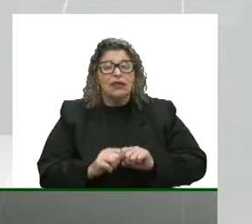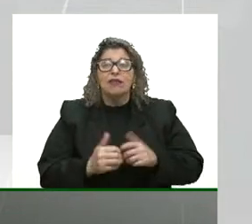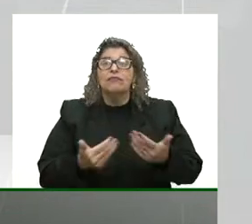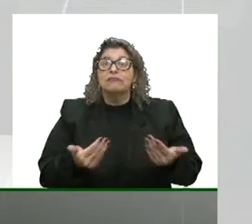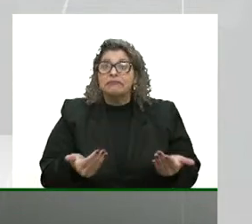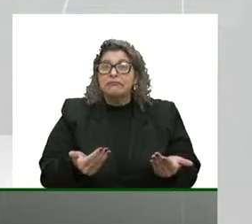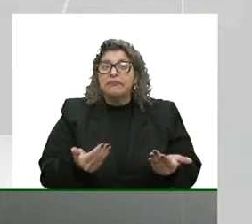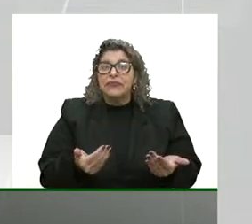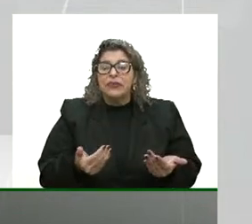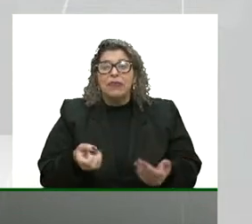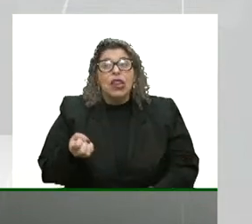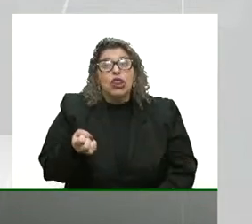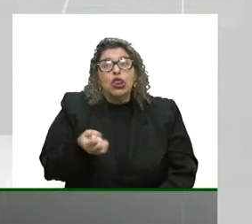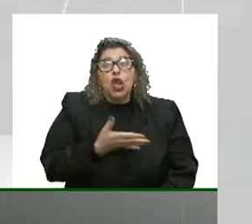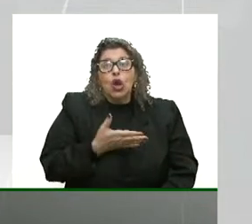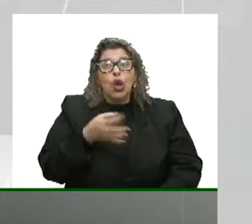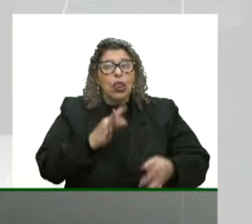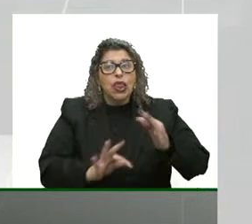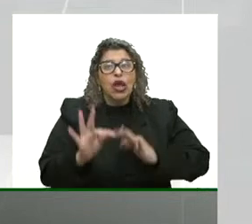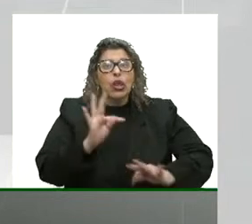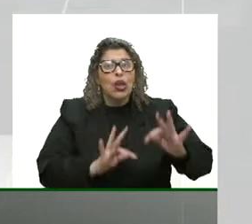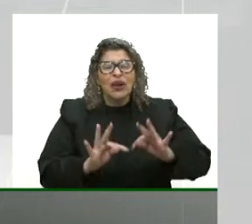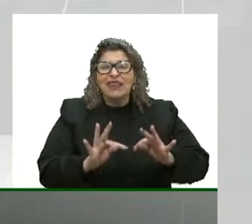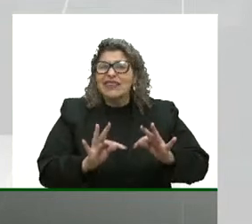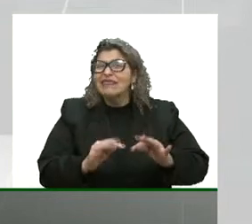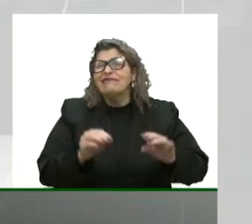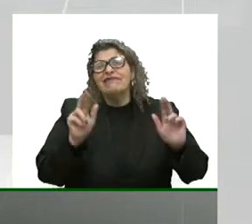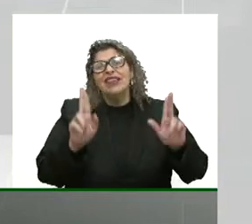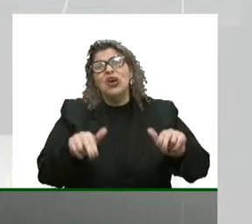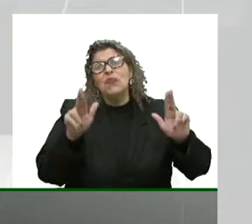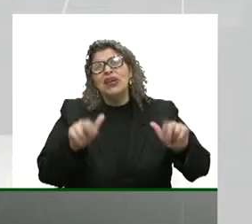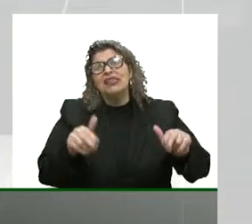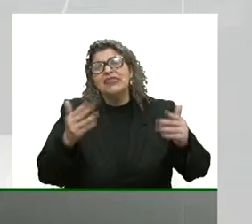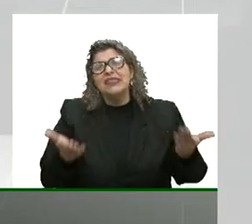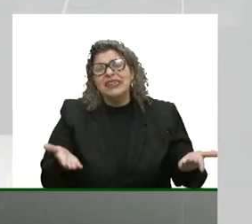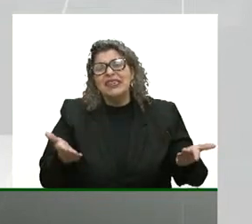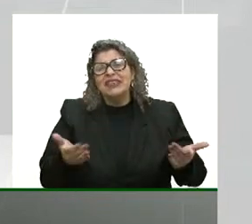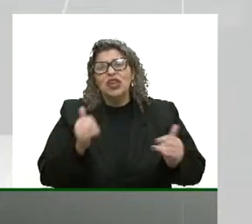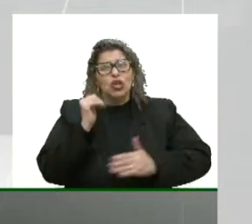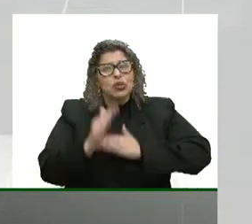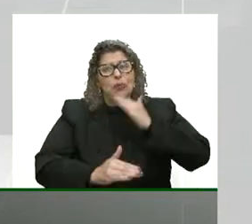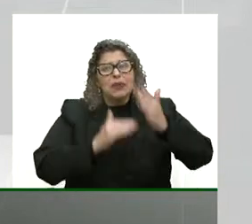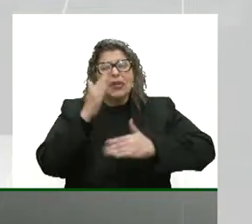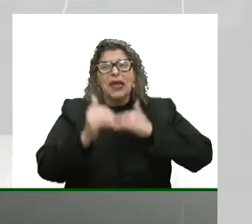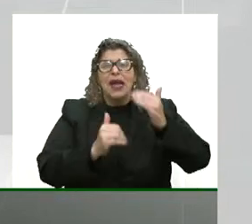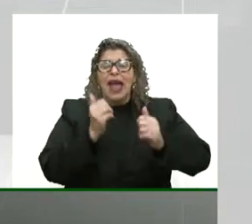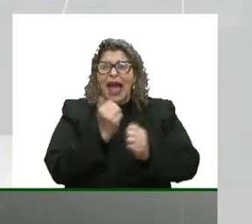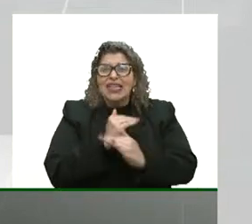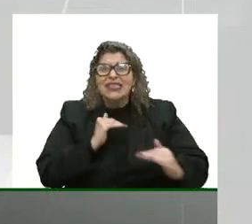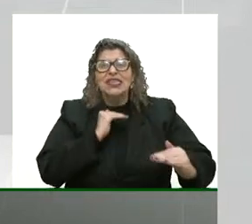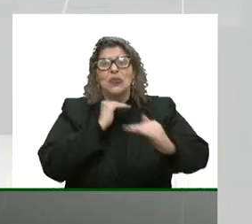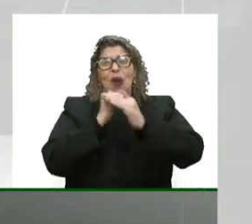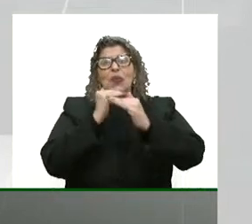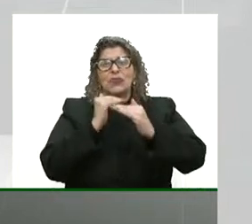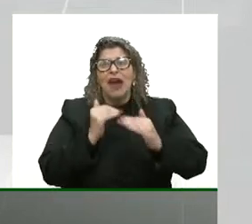a atualização tecnológica que não existe, superar as dificuldades, a desigualdade profunda entre os nossos estudantes e as